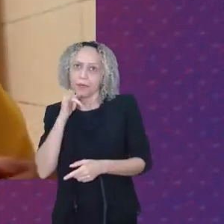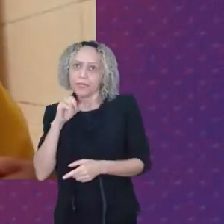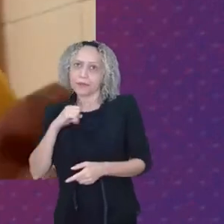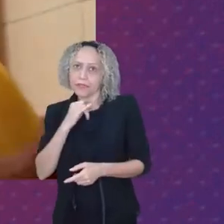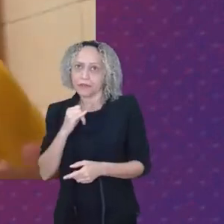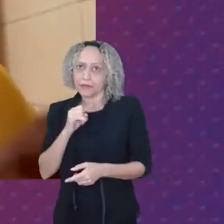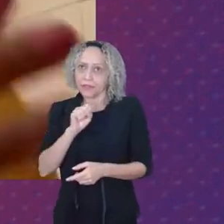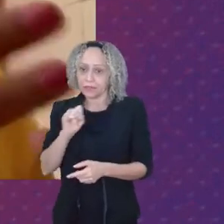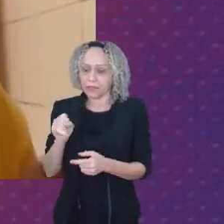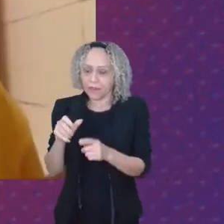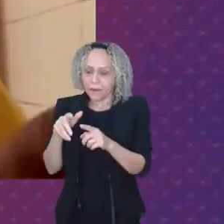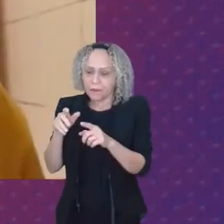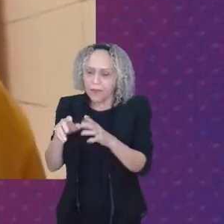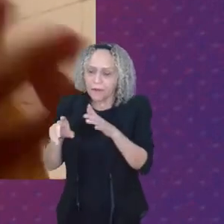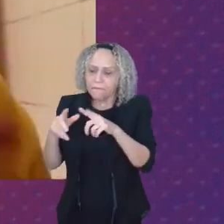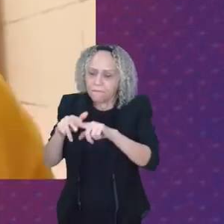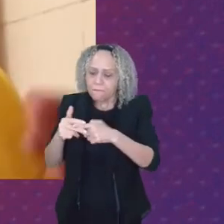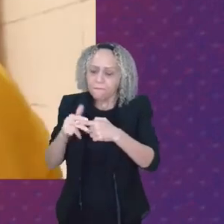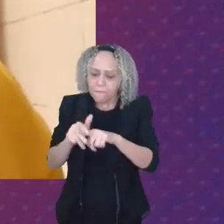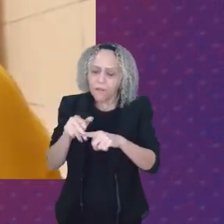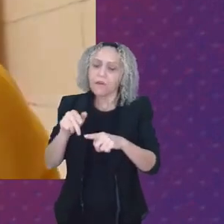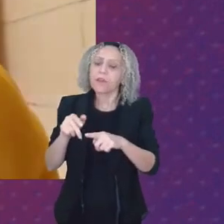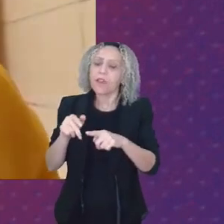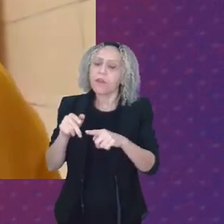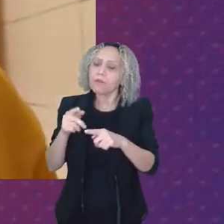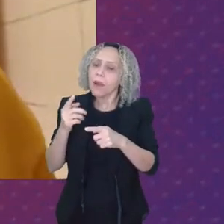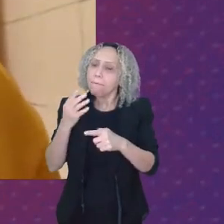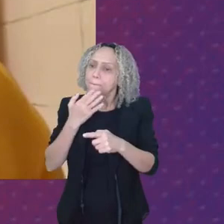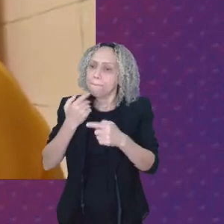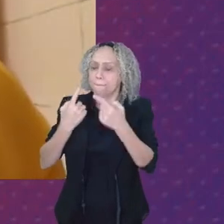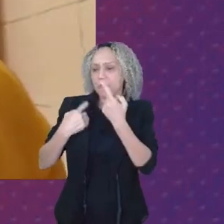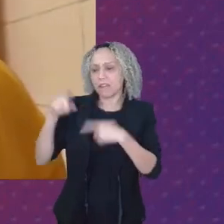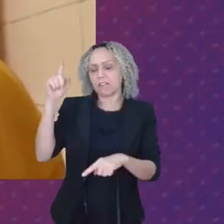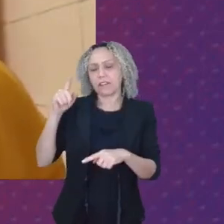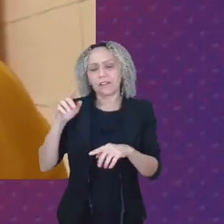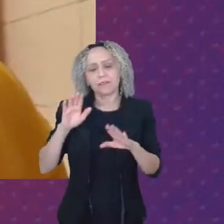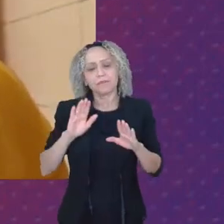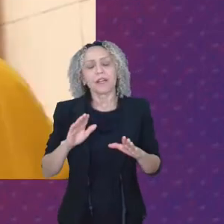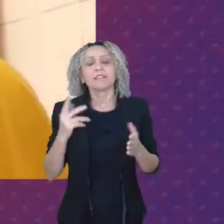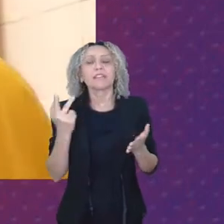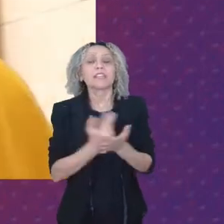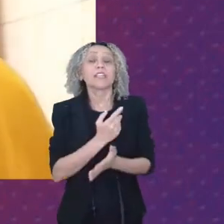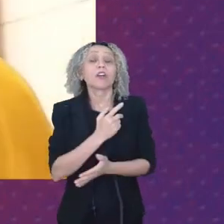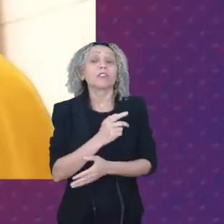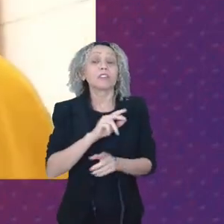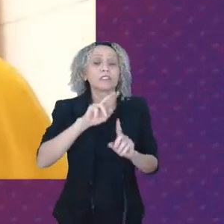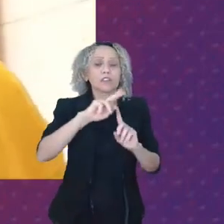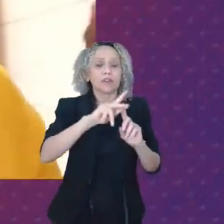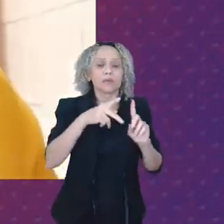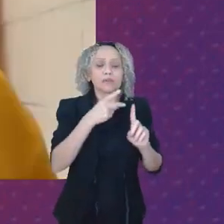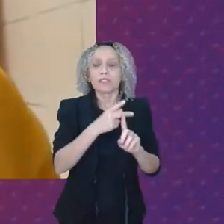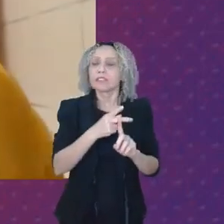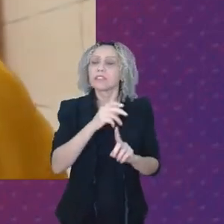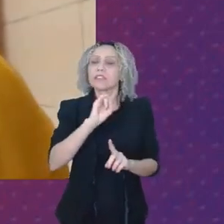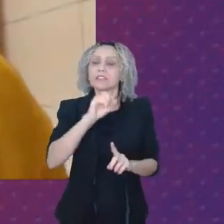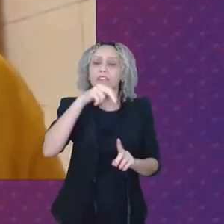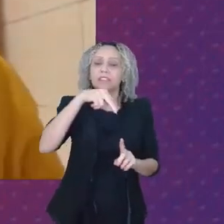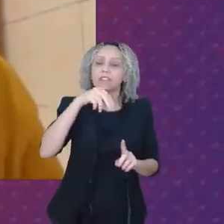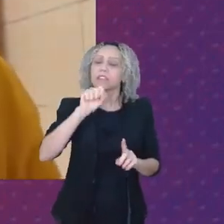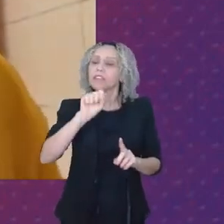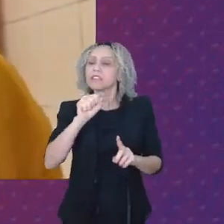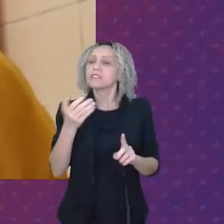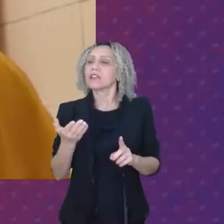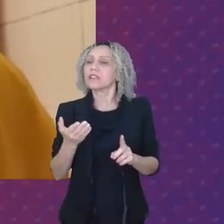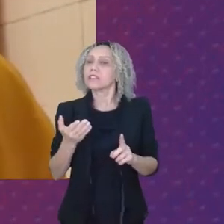algo que você piorou, você não reformou, você deformou. E foi o que aconteceu com a Previdência Social, foi o que aconteceu com